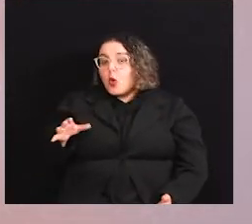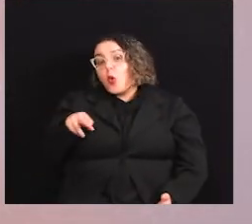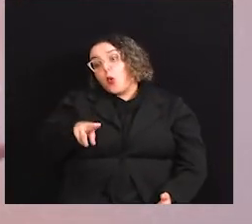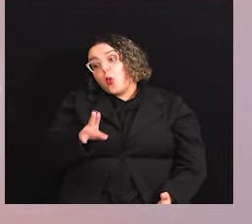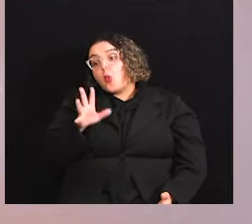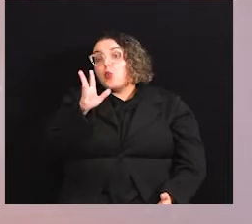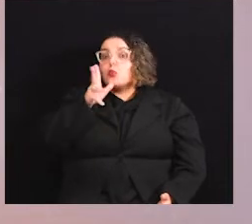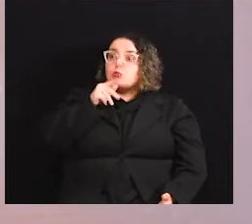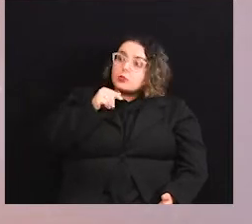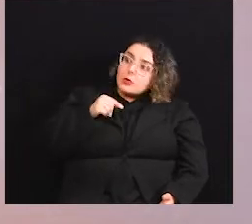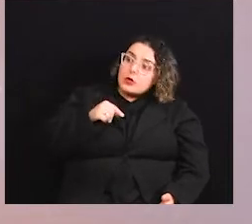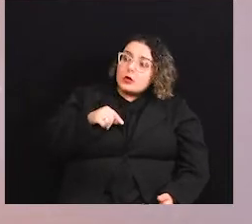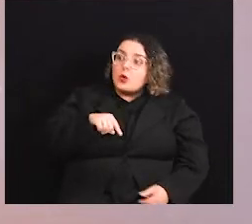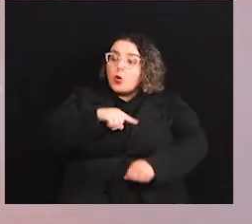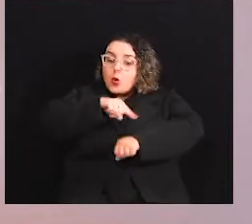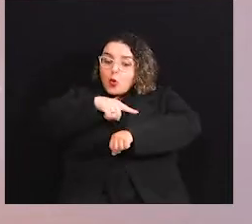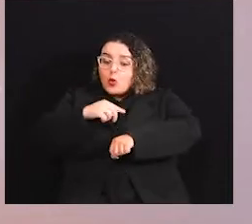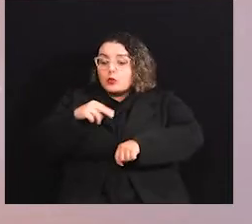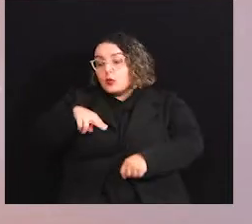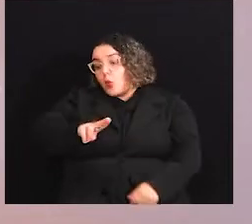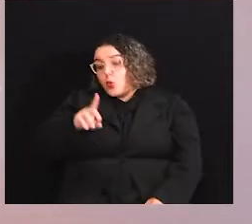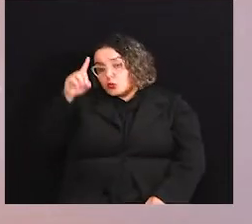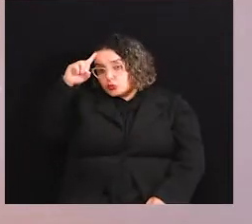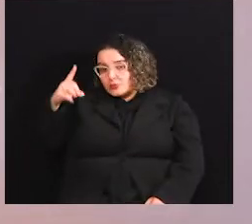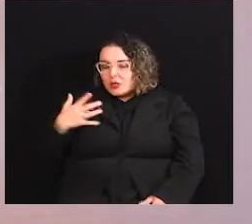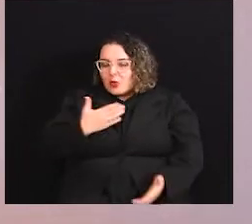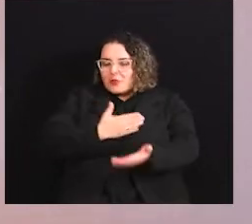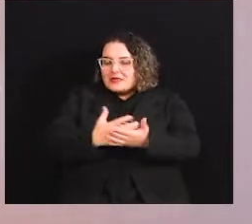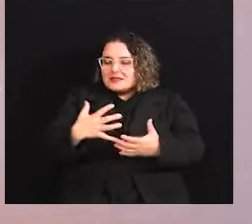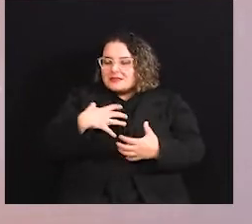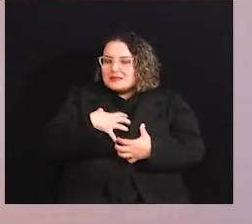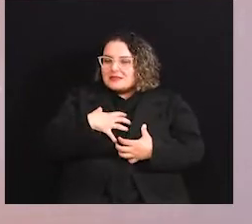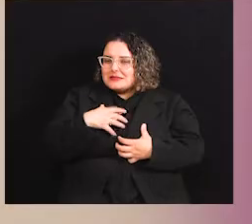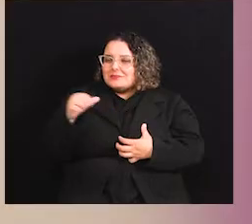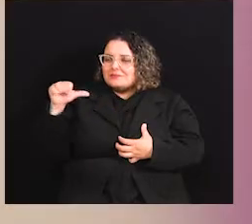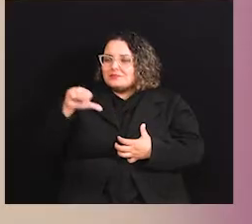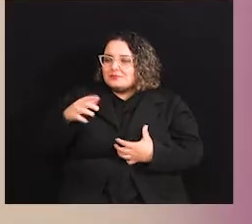um pouquinho, algumas horas, um dia, para ela começar a se sentir mal?